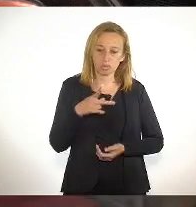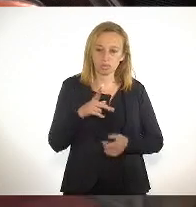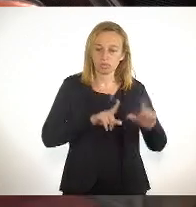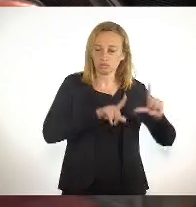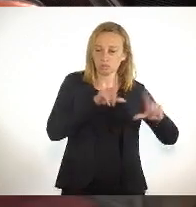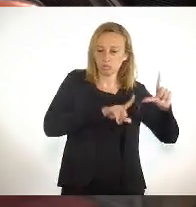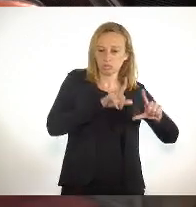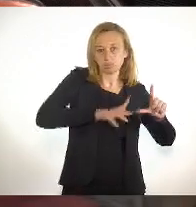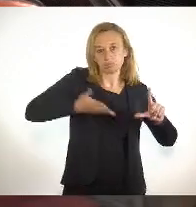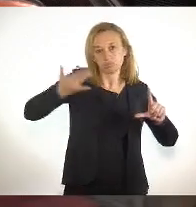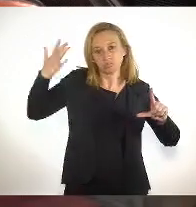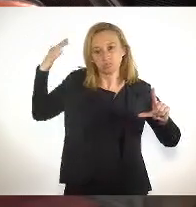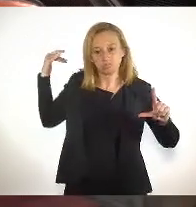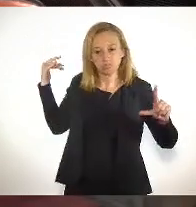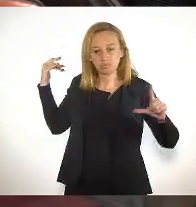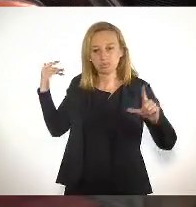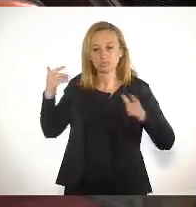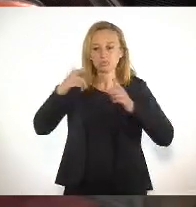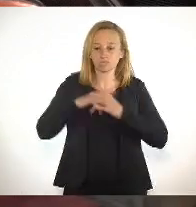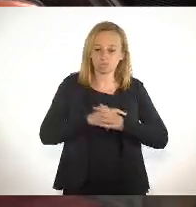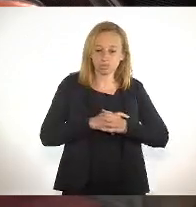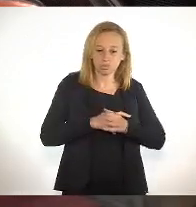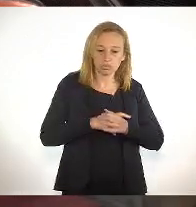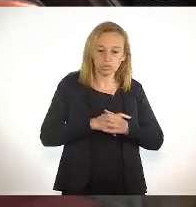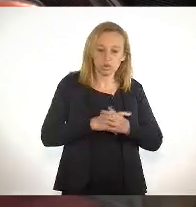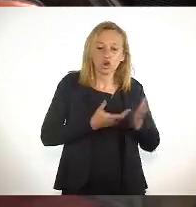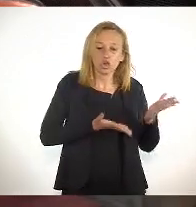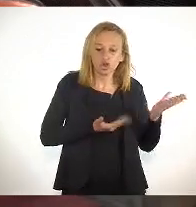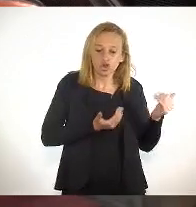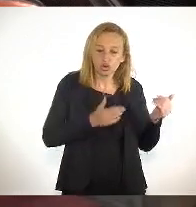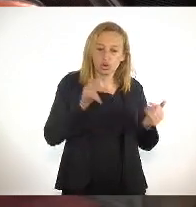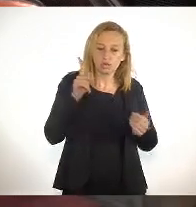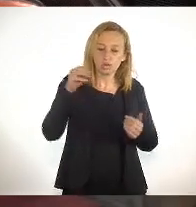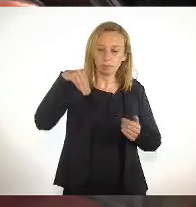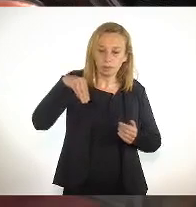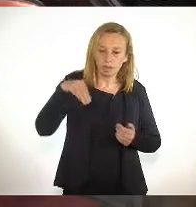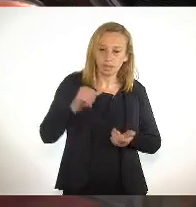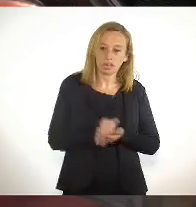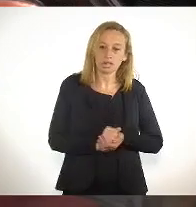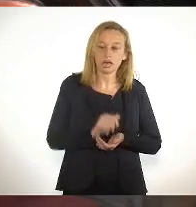programa da Jovem Pan, programa Pânico,